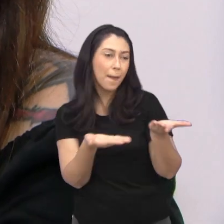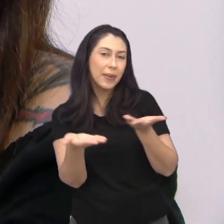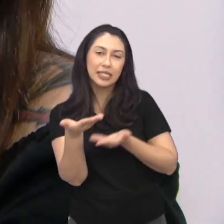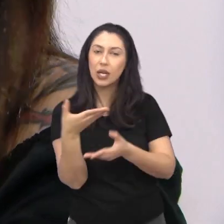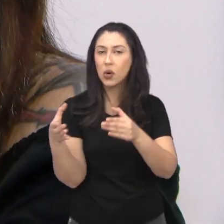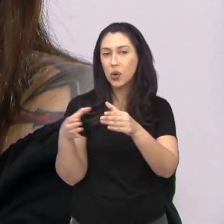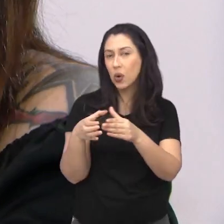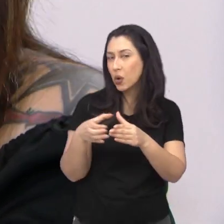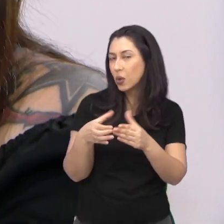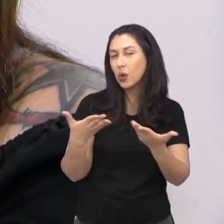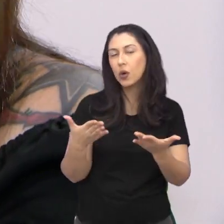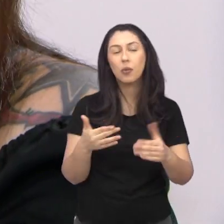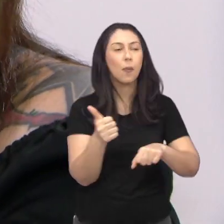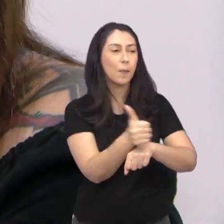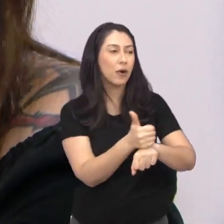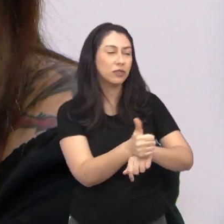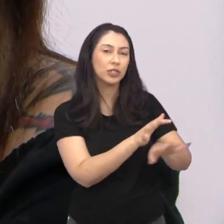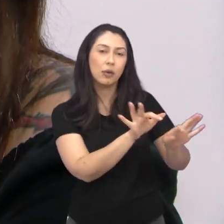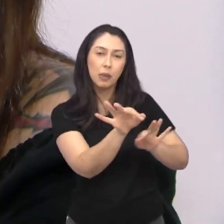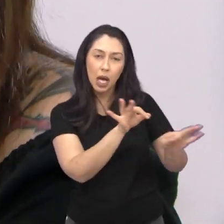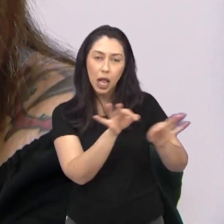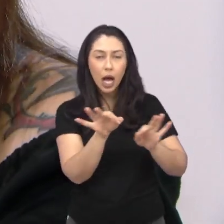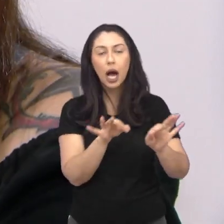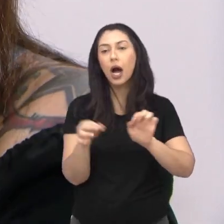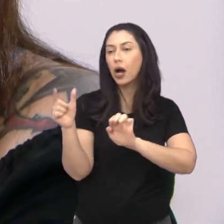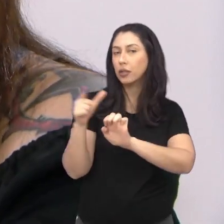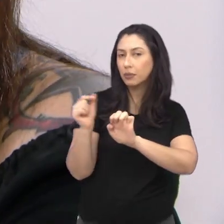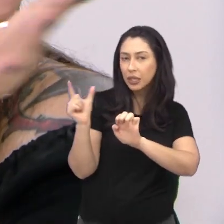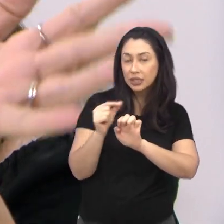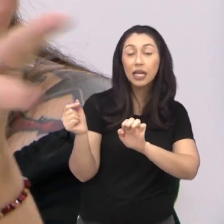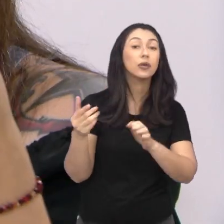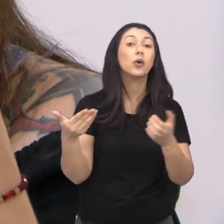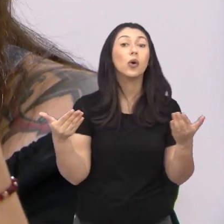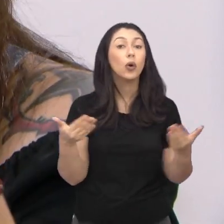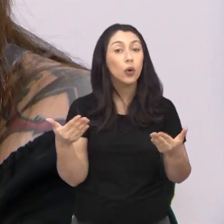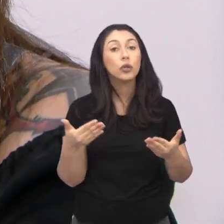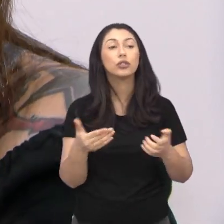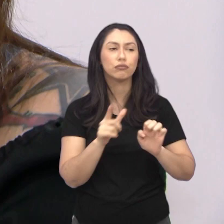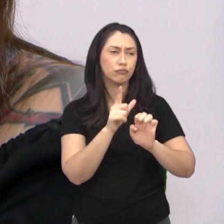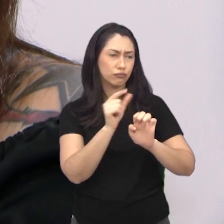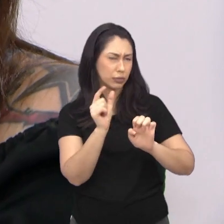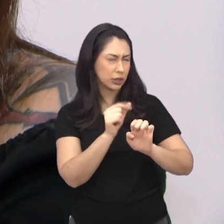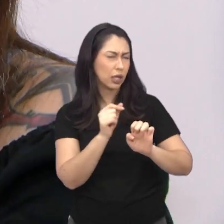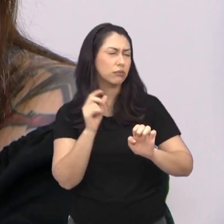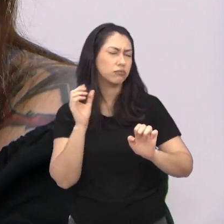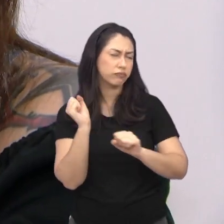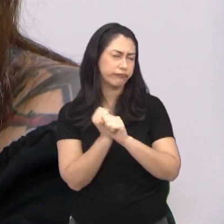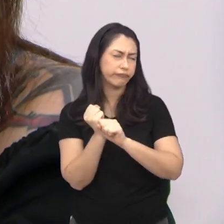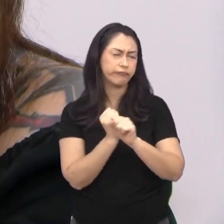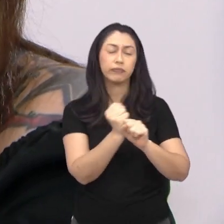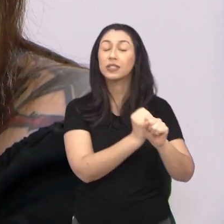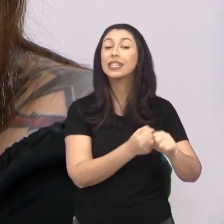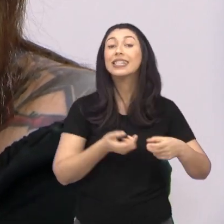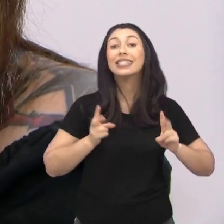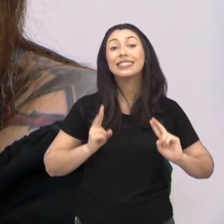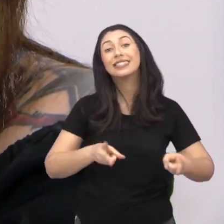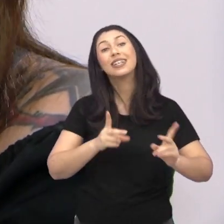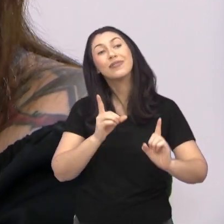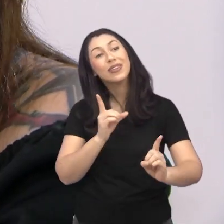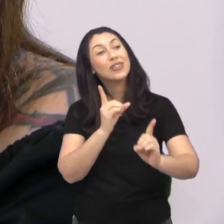todos os produtores, com todos os empresários. Hoje eles estão com o empresário já há um bom tempo. E os meus encontros sempre foram